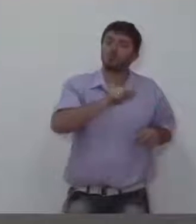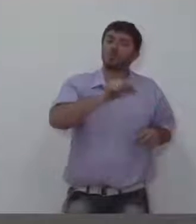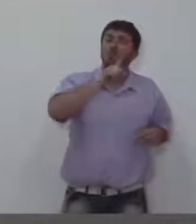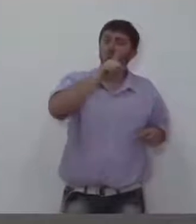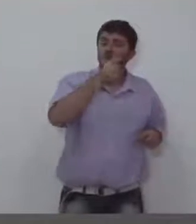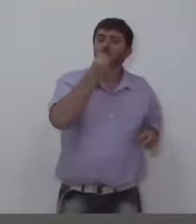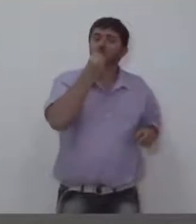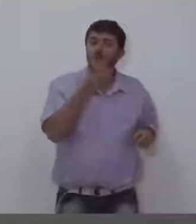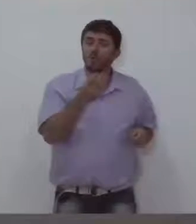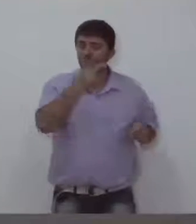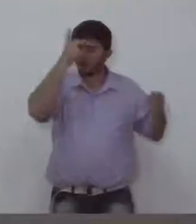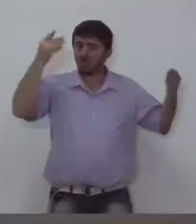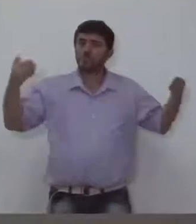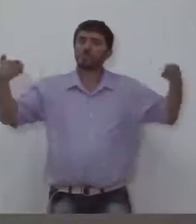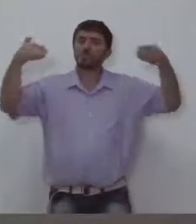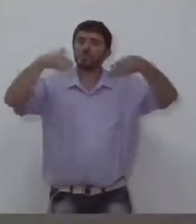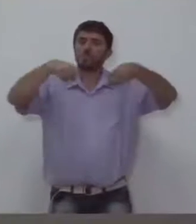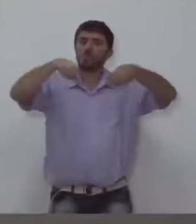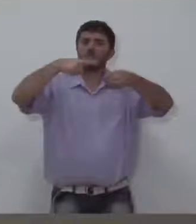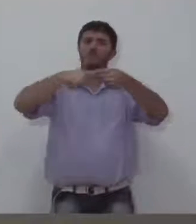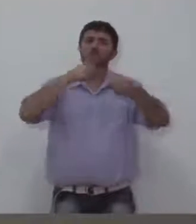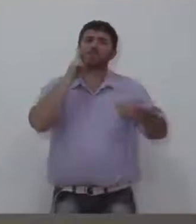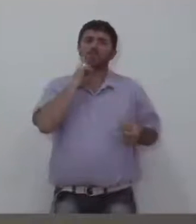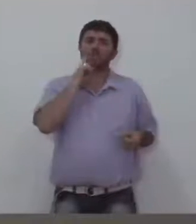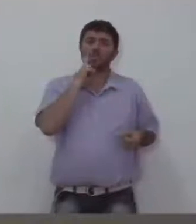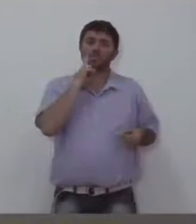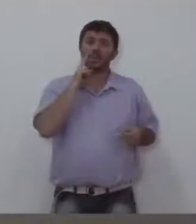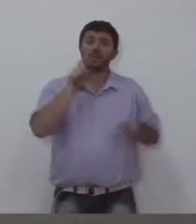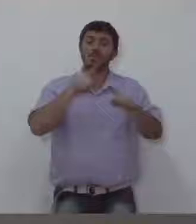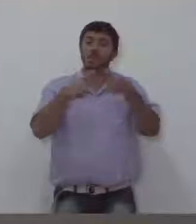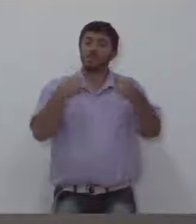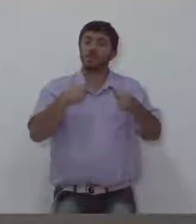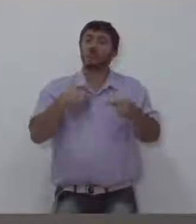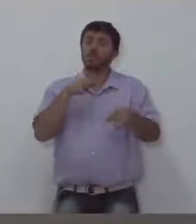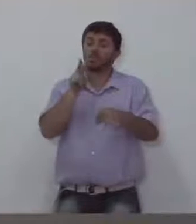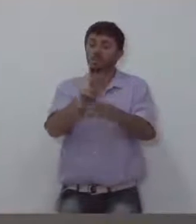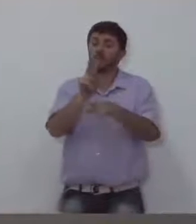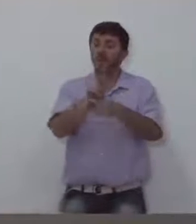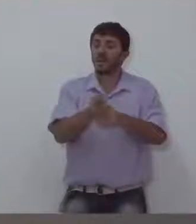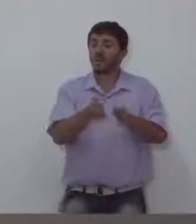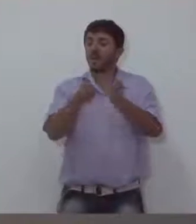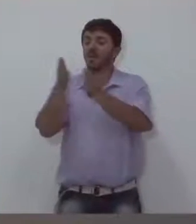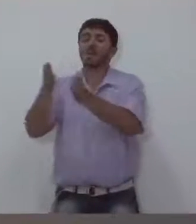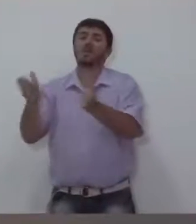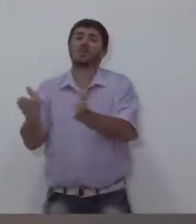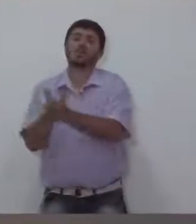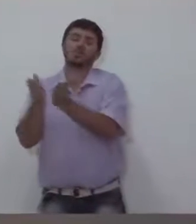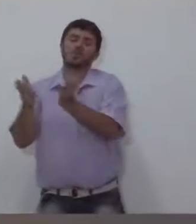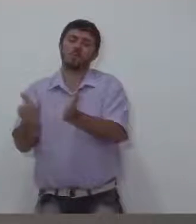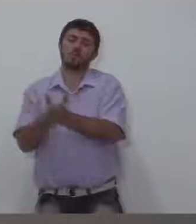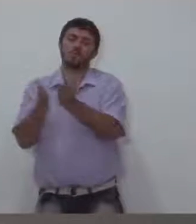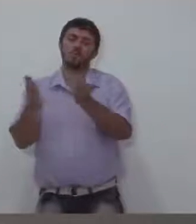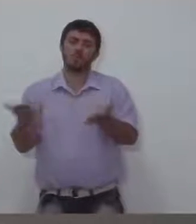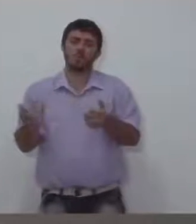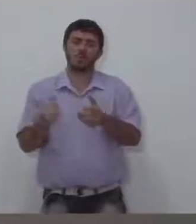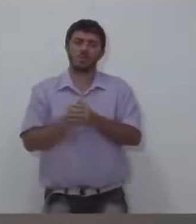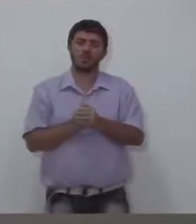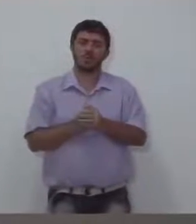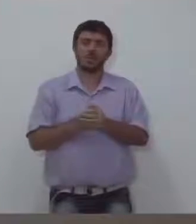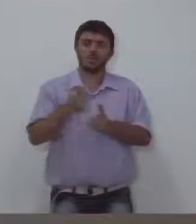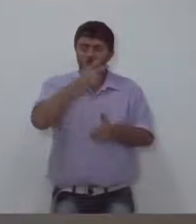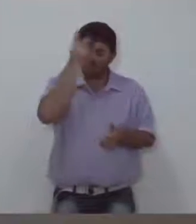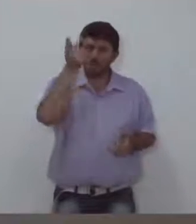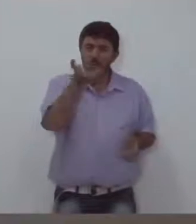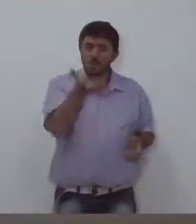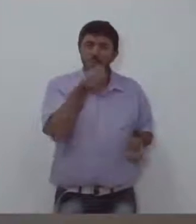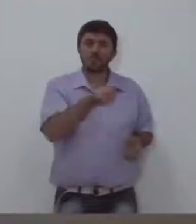a gente não pode, através disso, esquecer de cuidar de quem precisa. O Quero Vida consegue atender em torno de 50 a 70